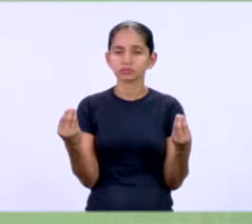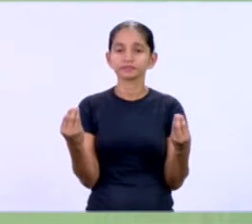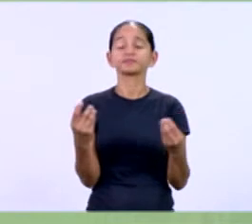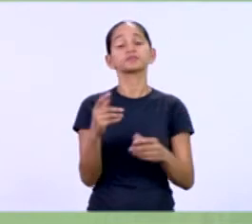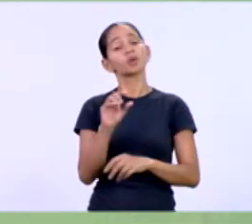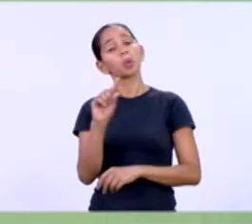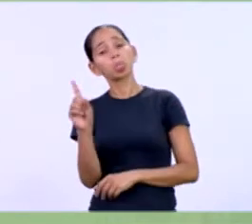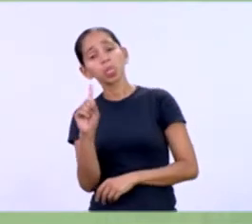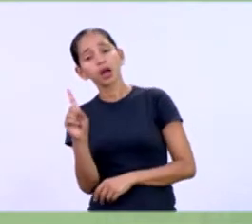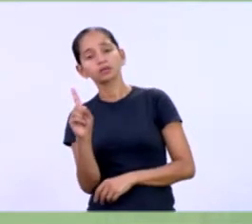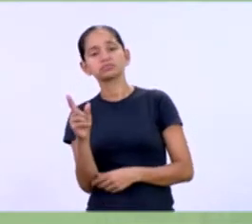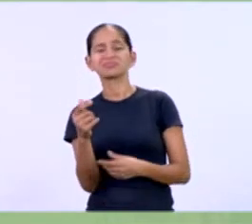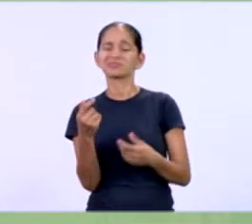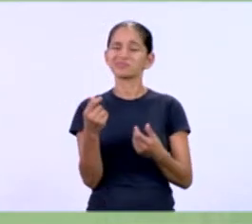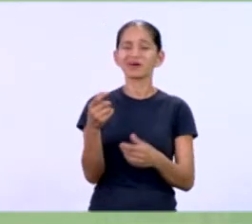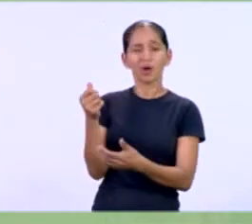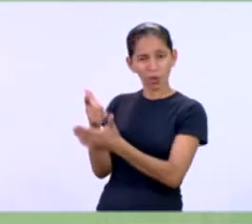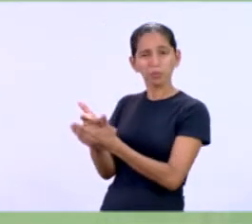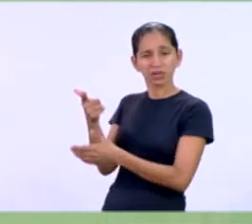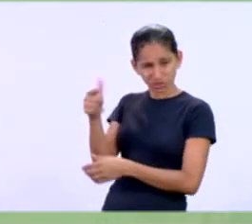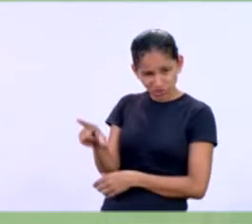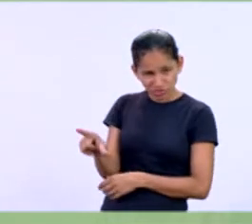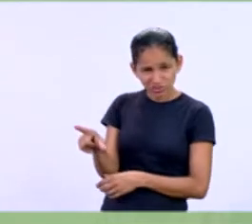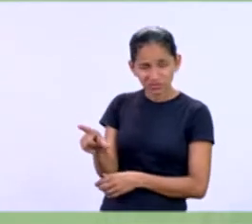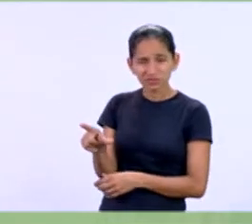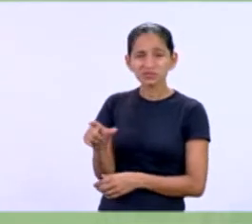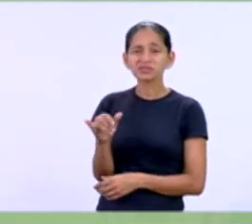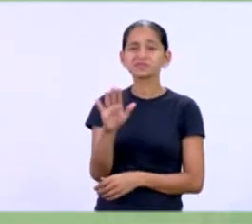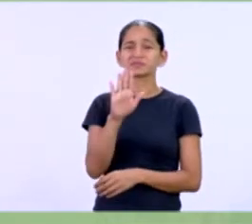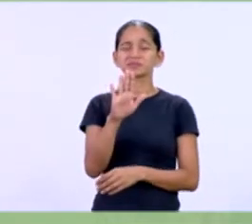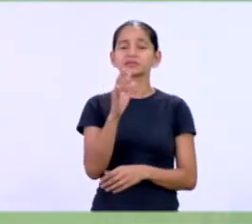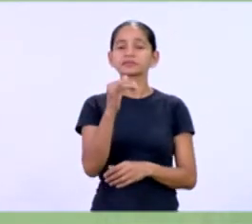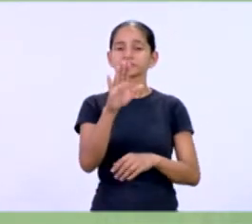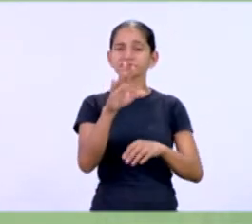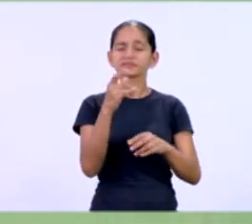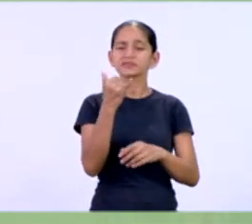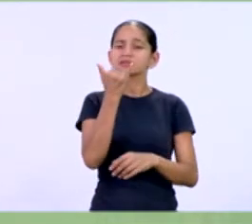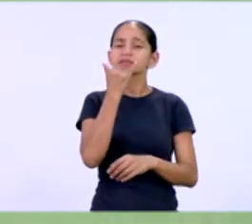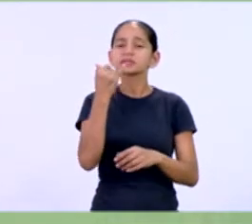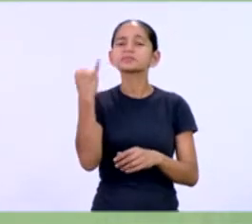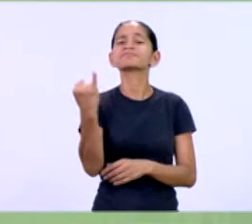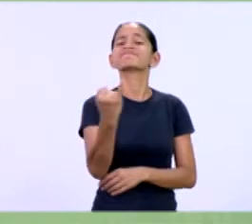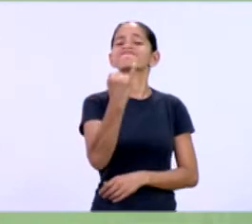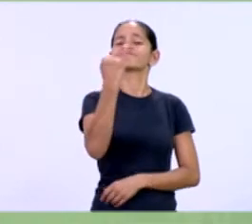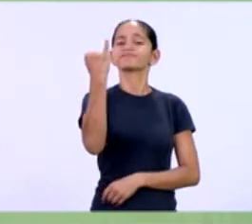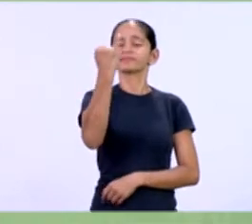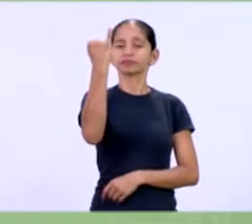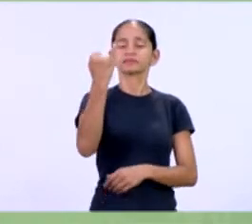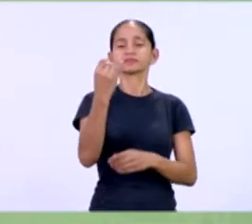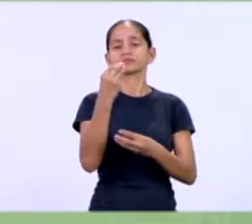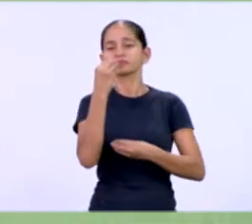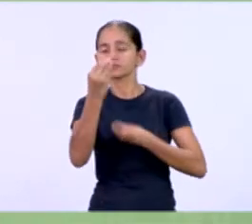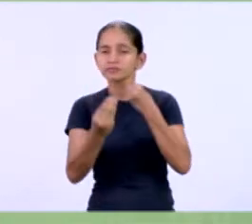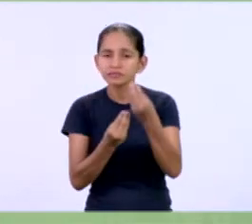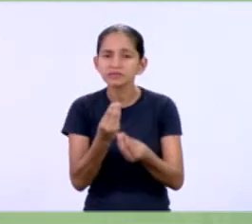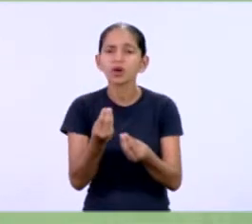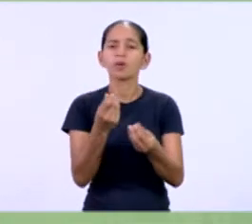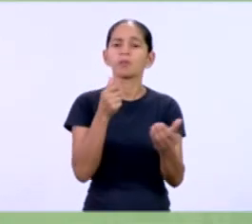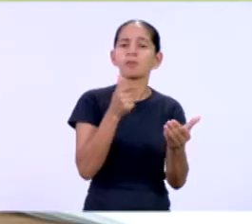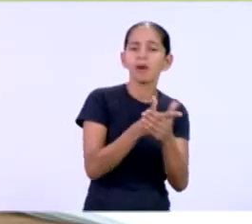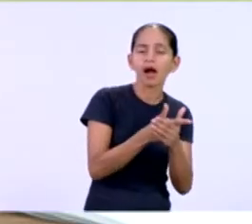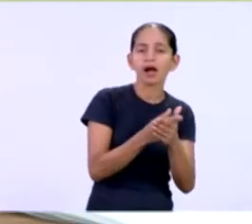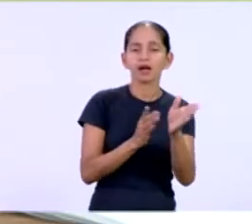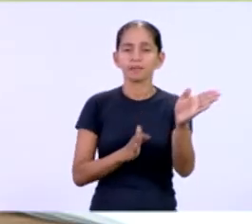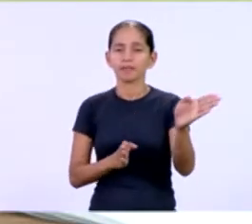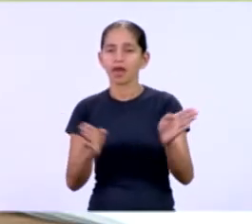ou não de reposição. É importante essa parte de controle também dos estoques, das contas a pagar,